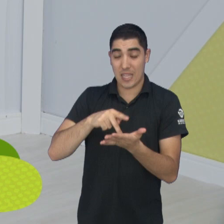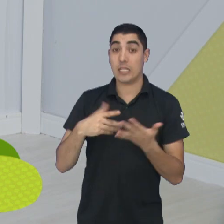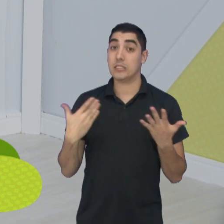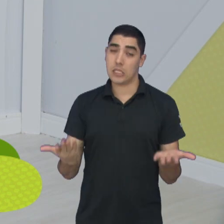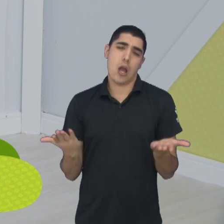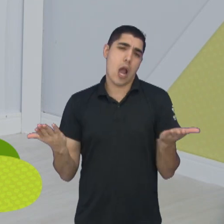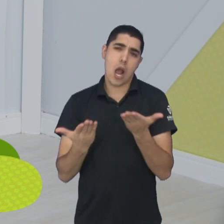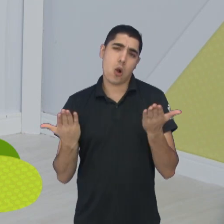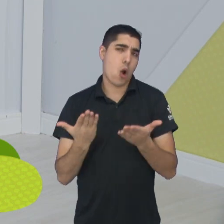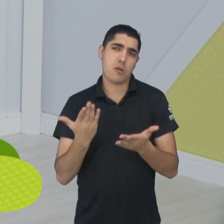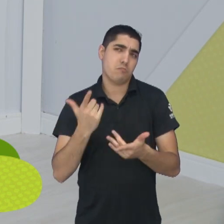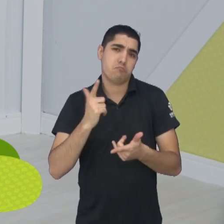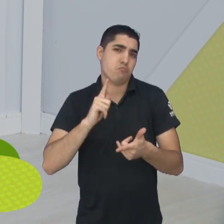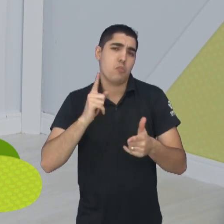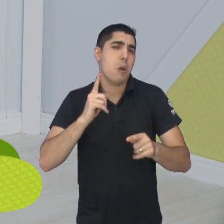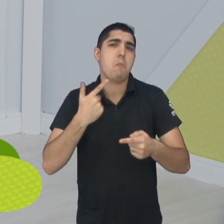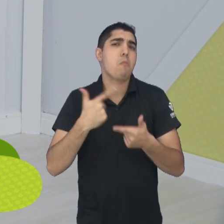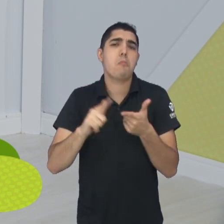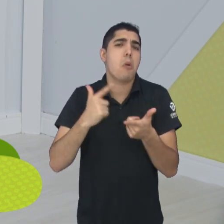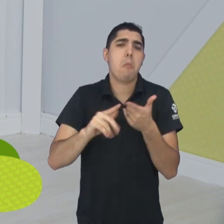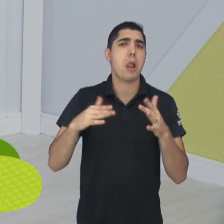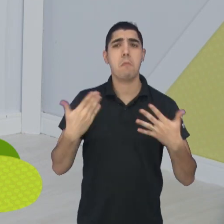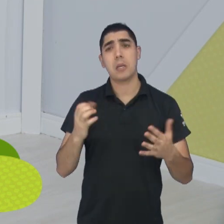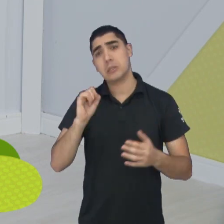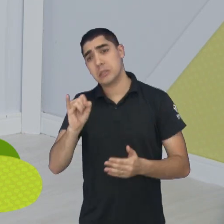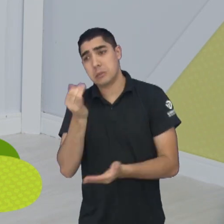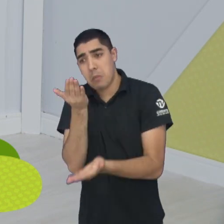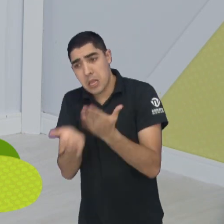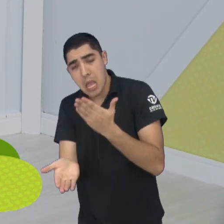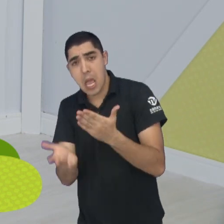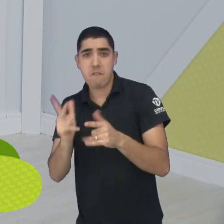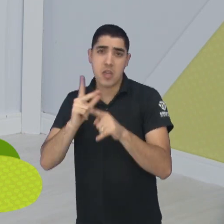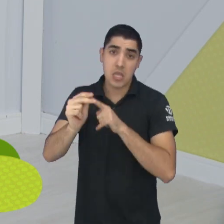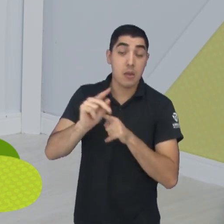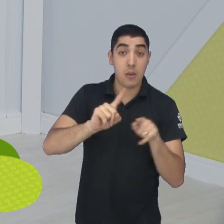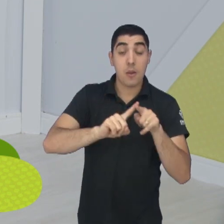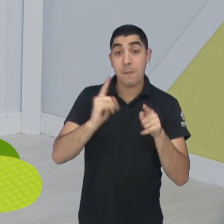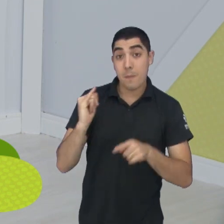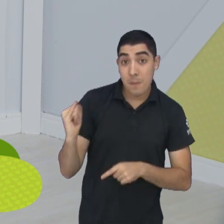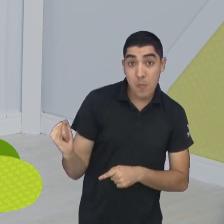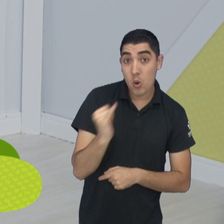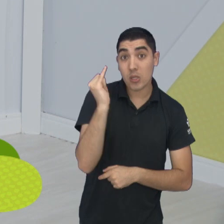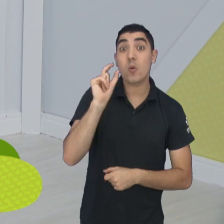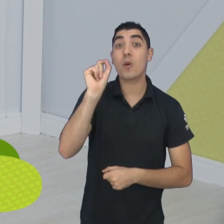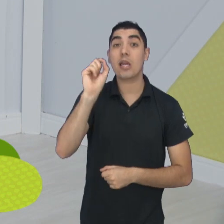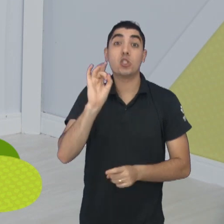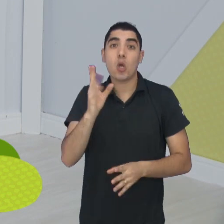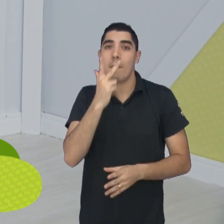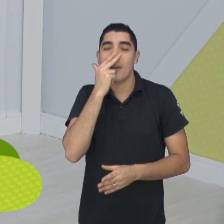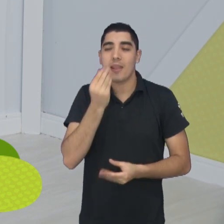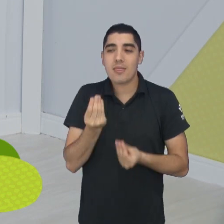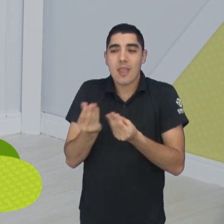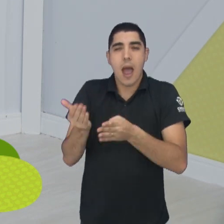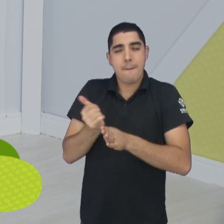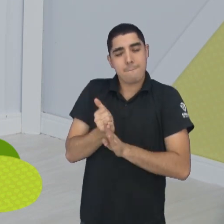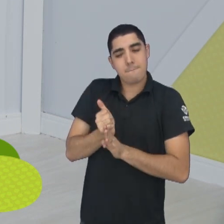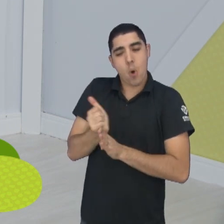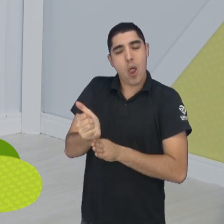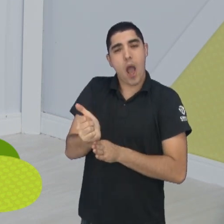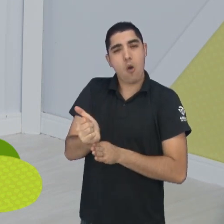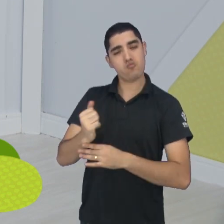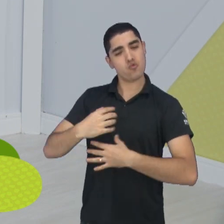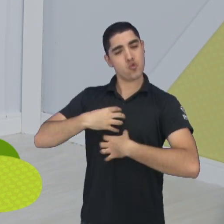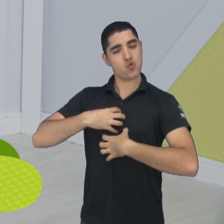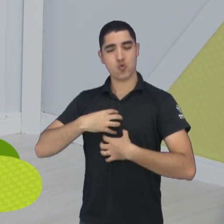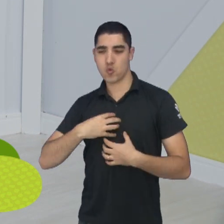Realmente, em termos esportivos, não importa muito. Talvez o que importe mais é a questão psicológica, né? Por conta de você